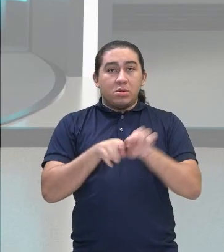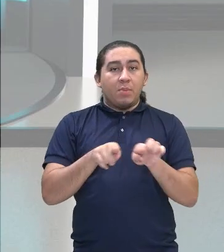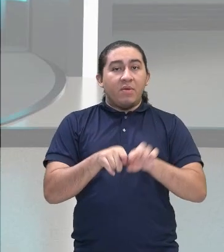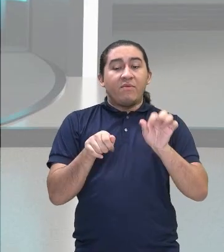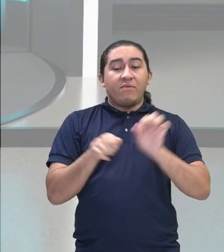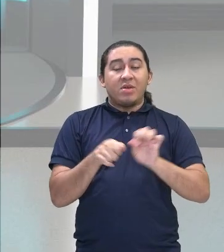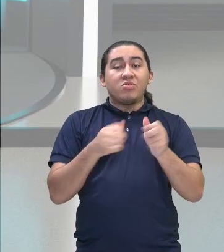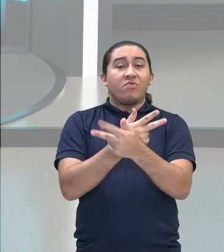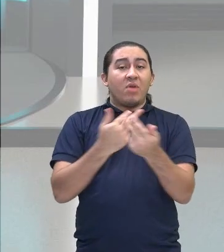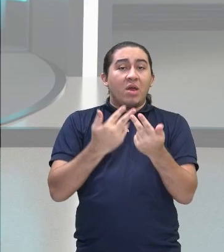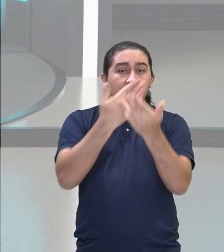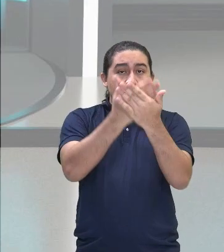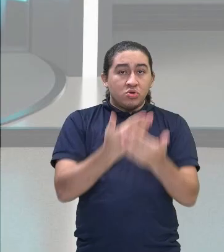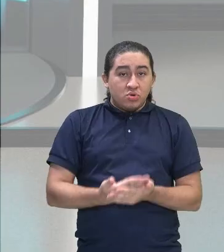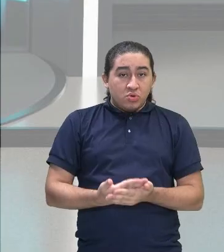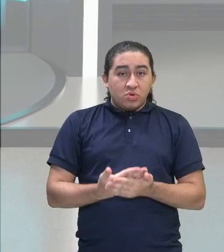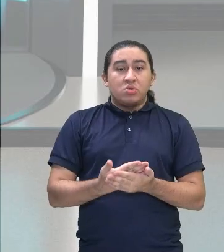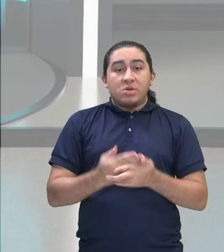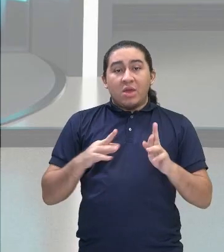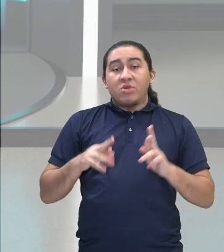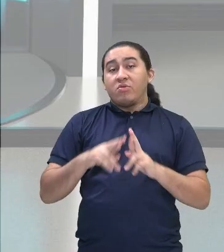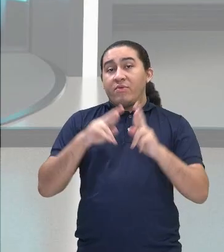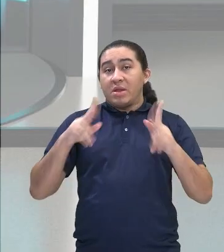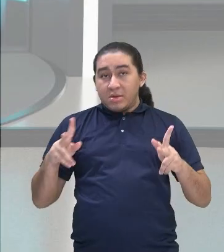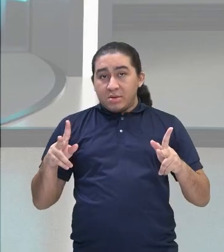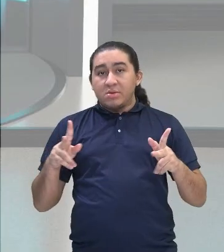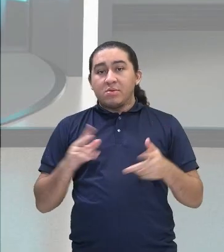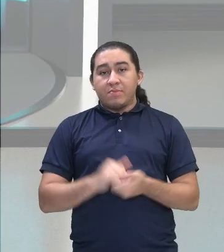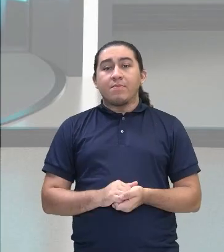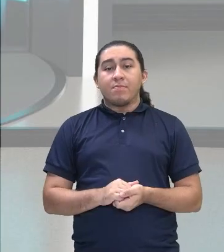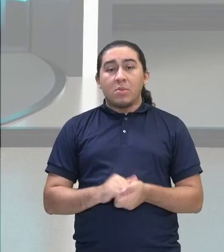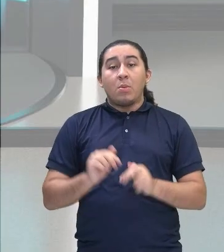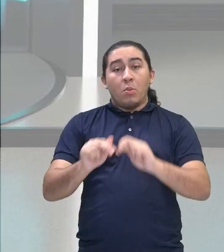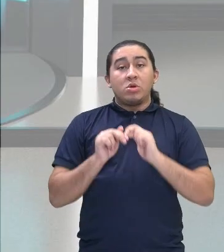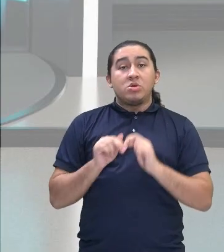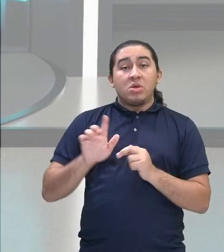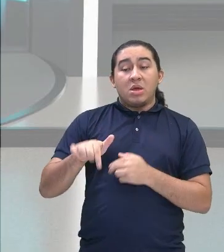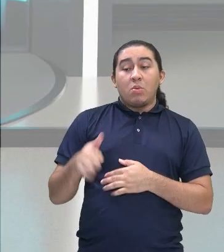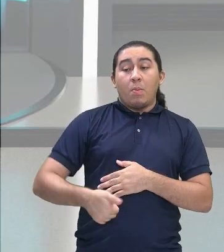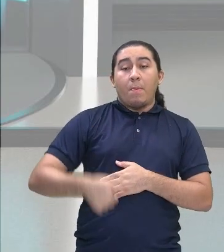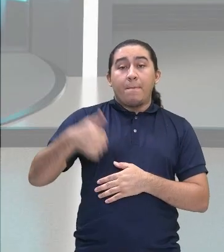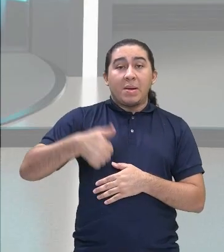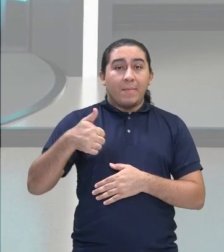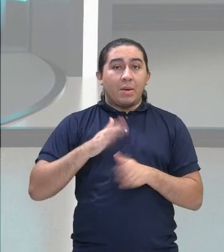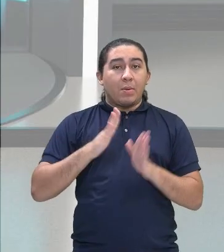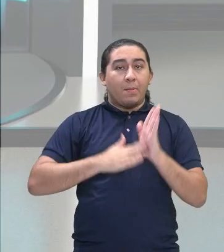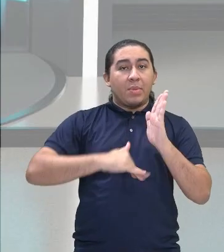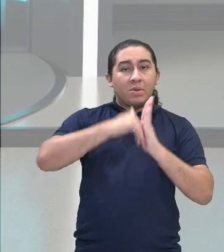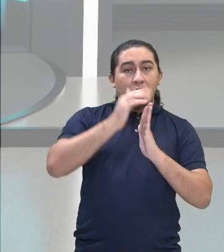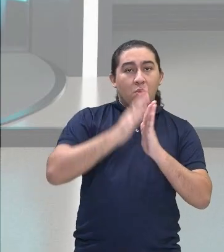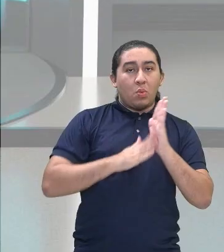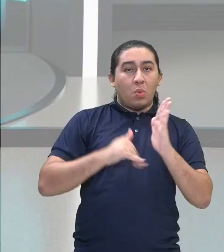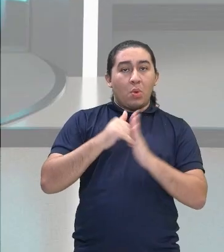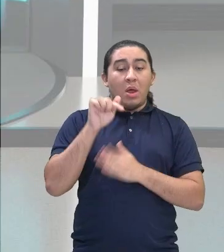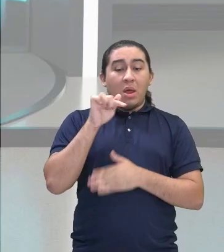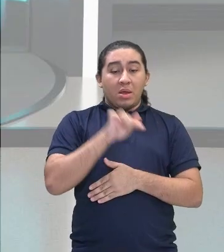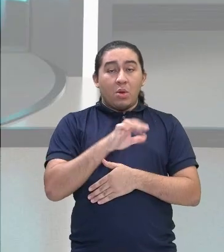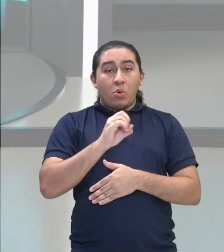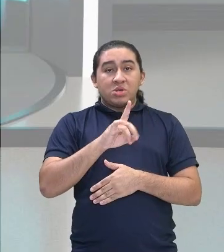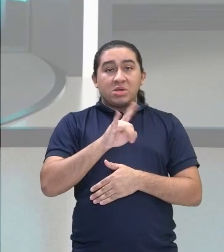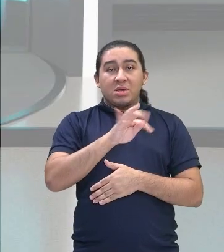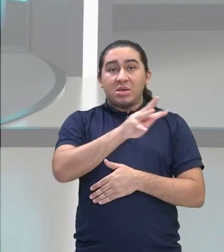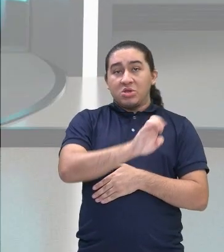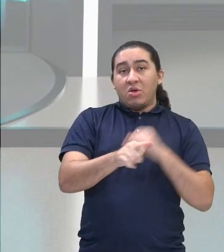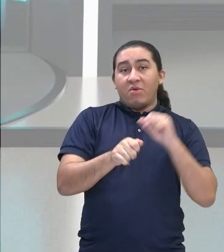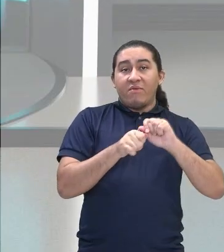não figurativos, sendo por isso considerado o primeiro pintor ocidental a produzir uma